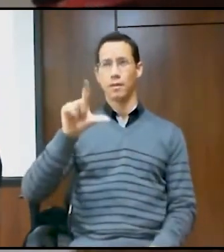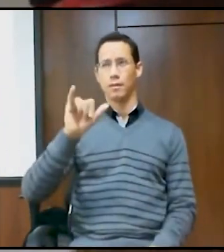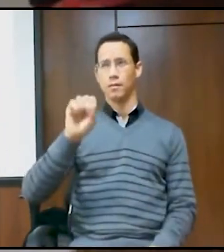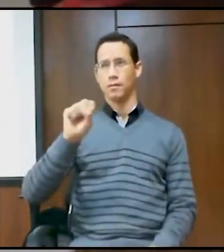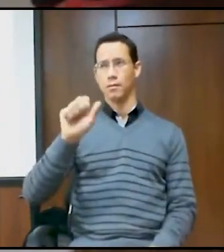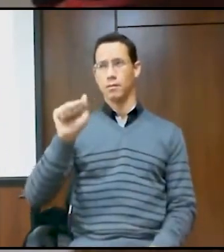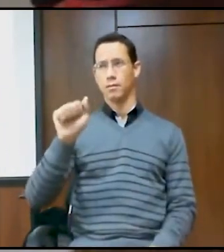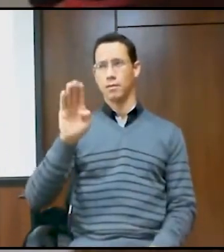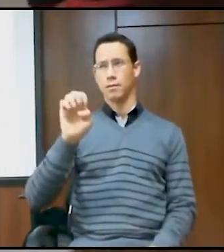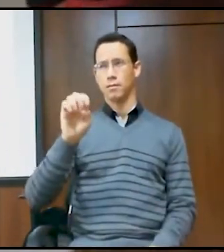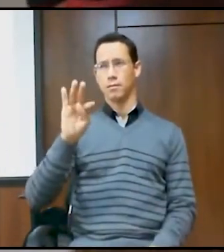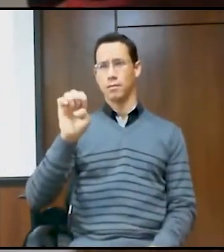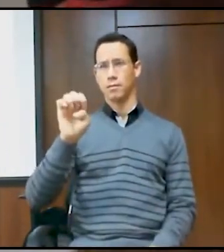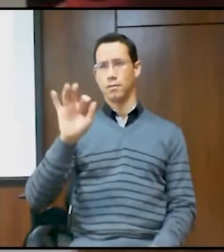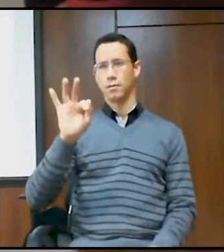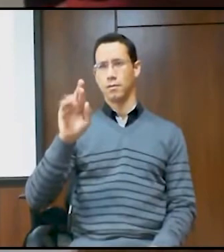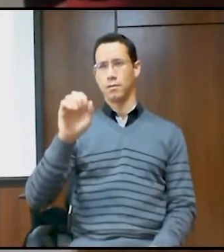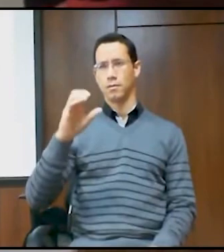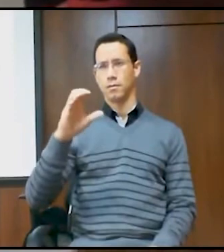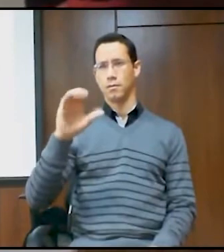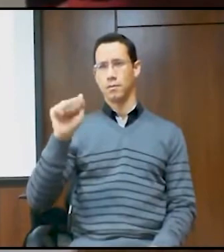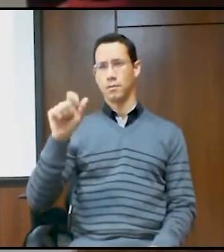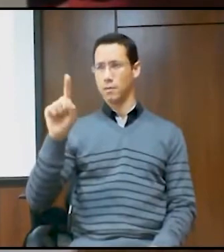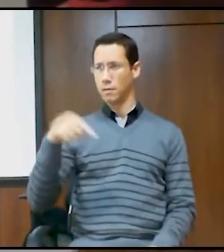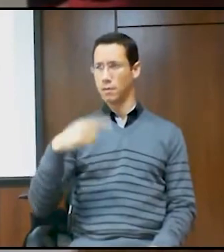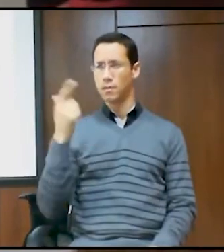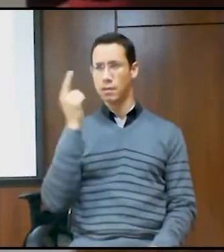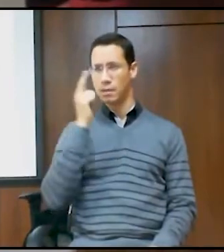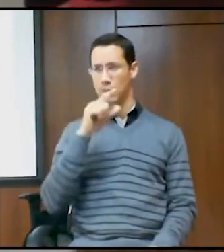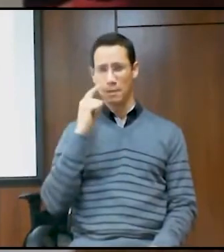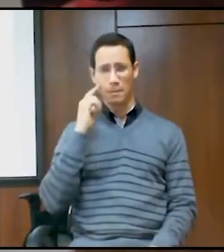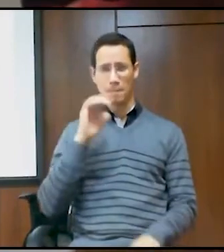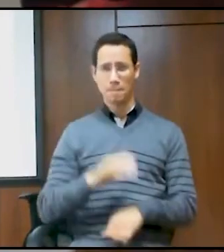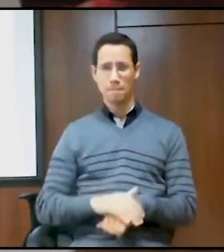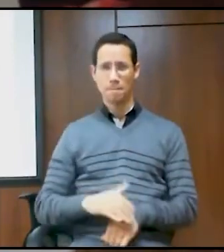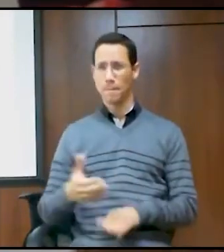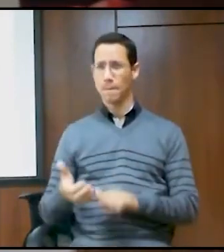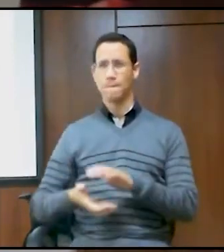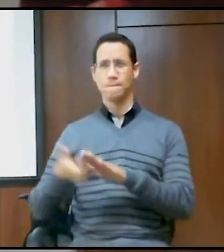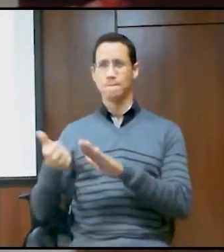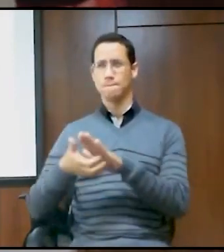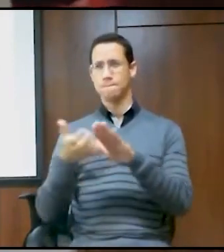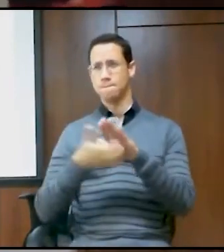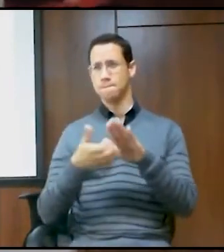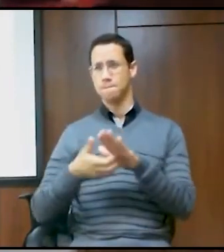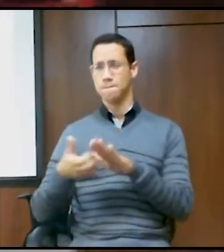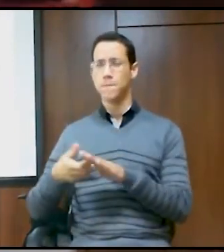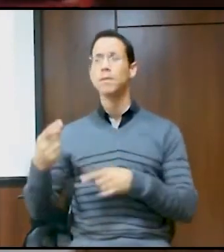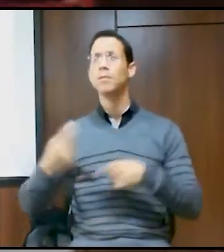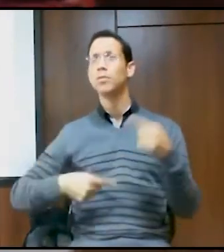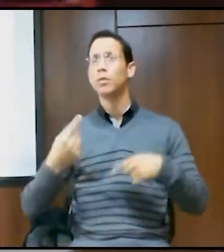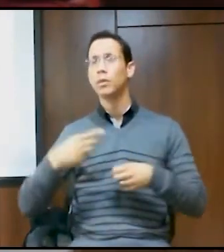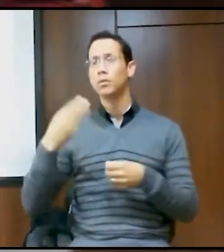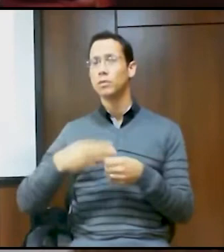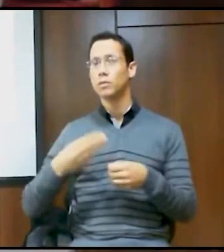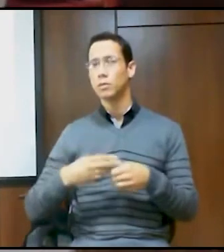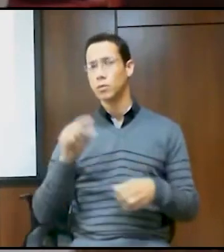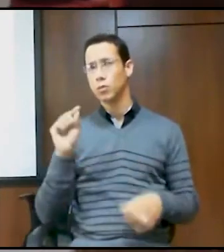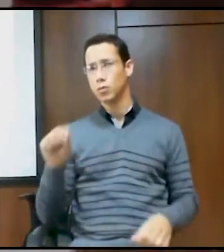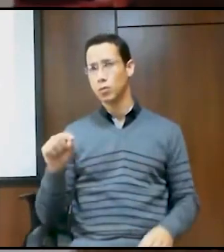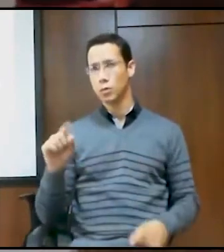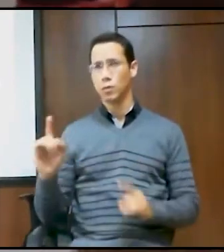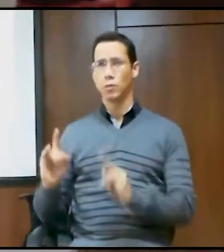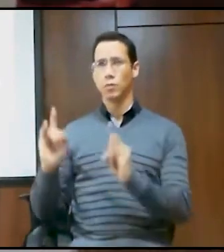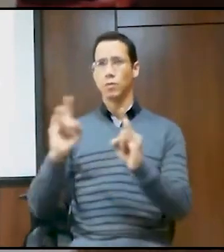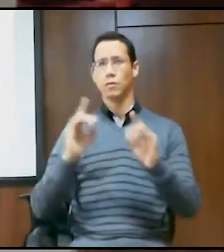viveu esse momento sabe que foi um grande período de remoções na cidade de São Paulo. Qual era a política do município? Era